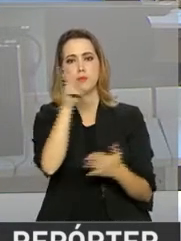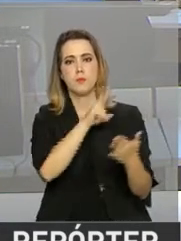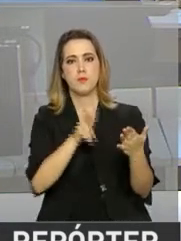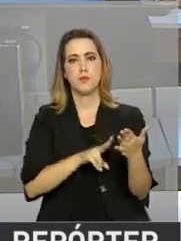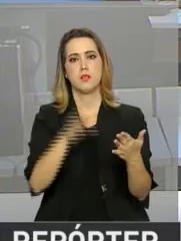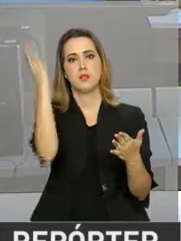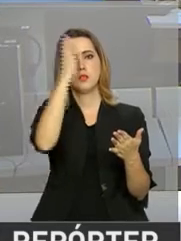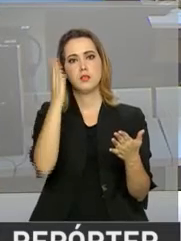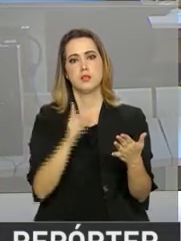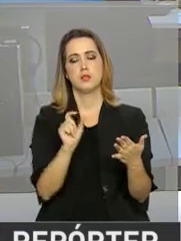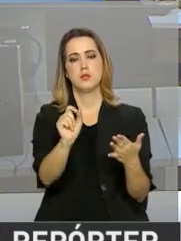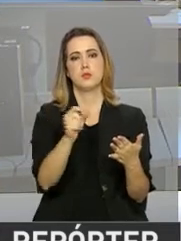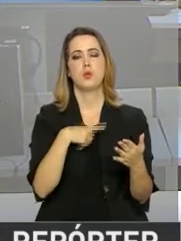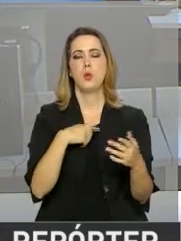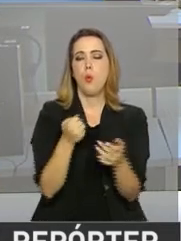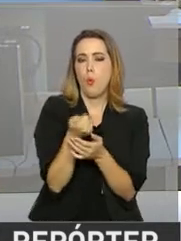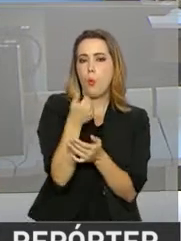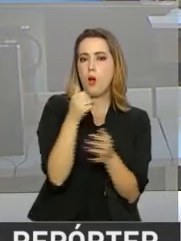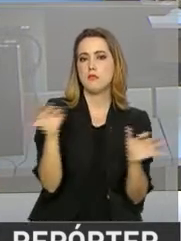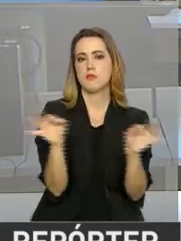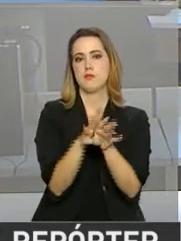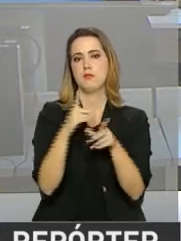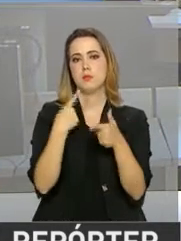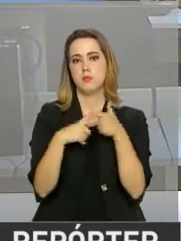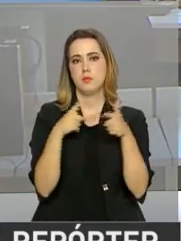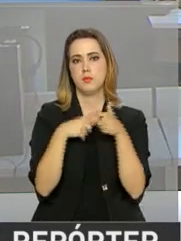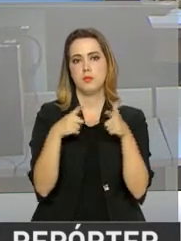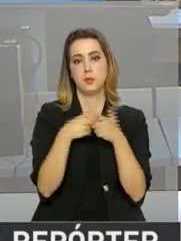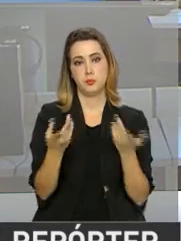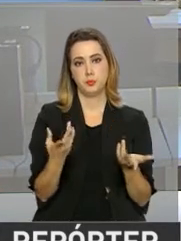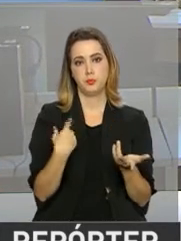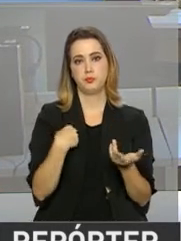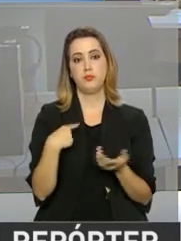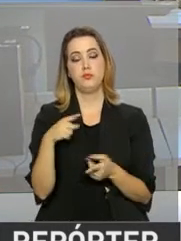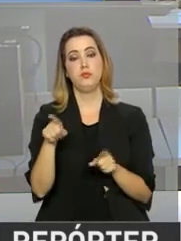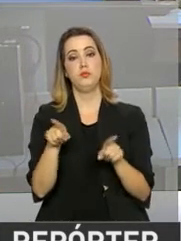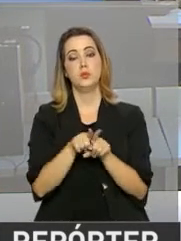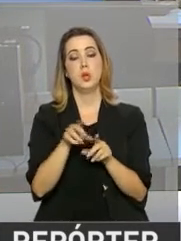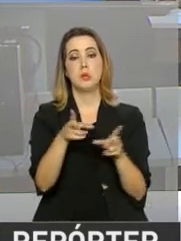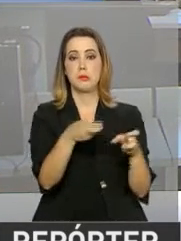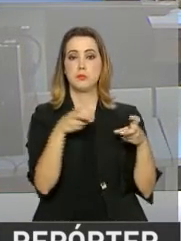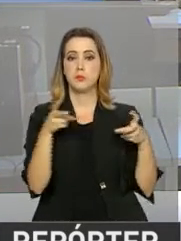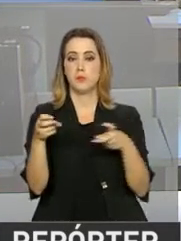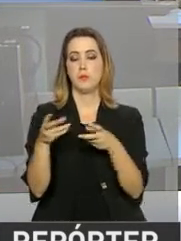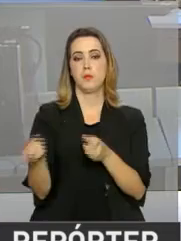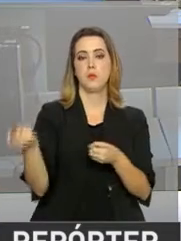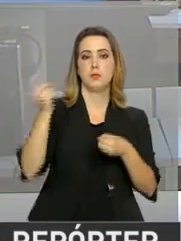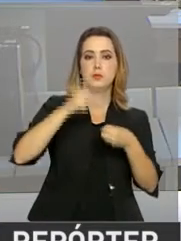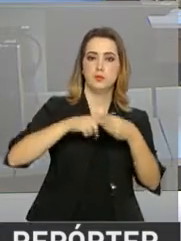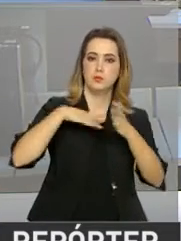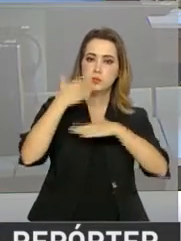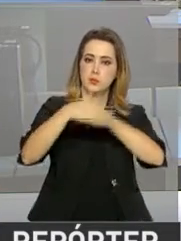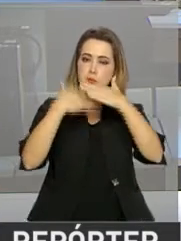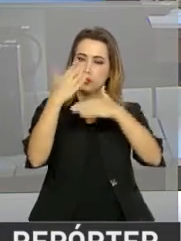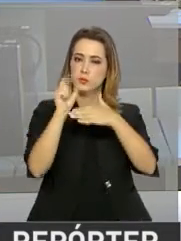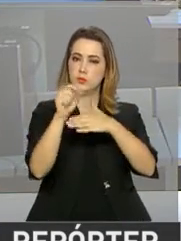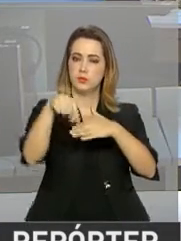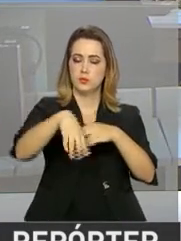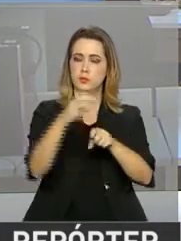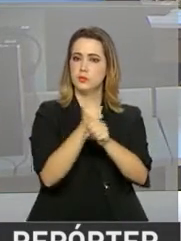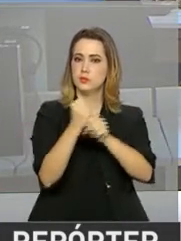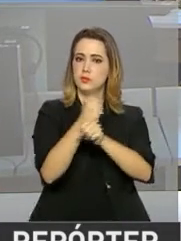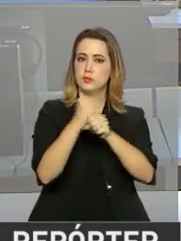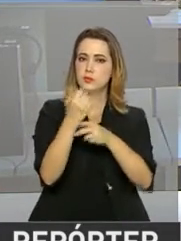perto de sair da recessão segundo o relatório anual do fmi a expectativa é de que uma recuperação gradual tenha início ainda neste